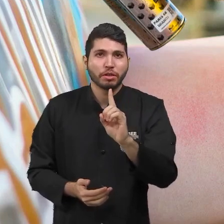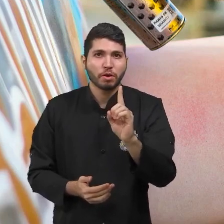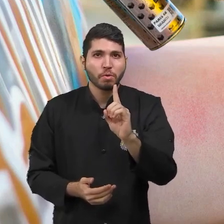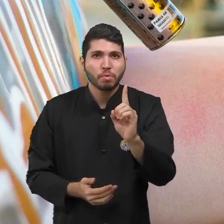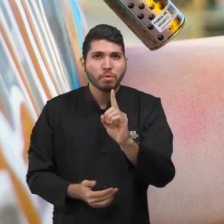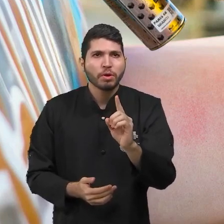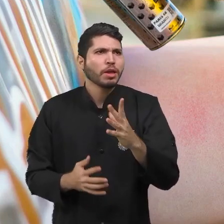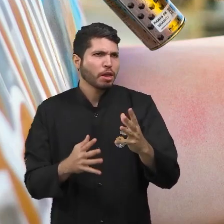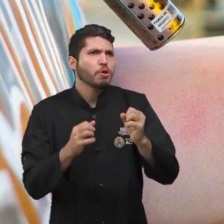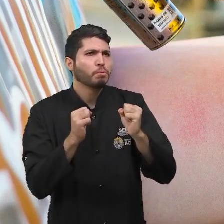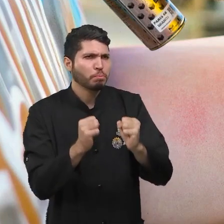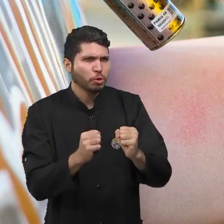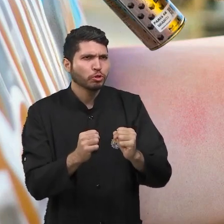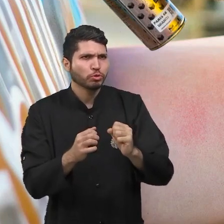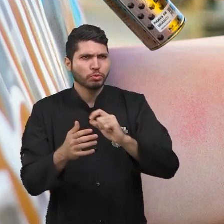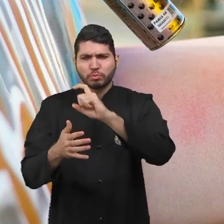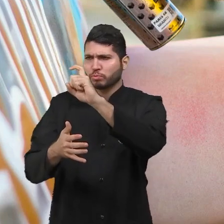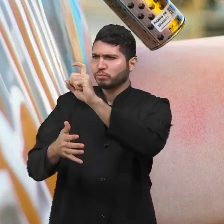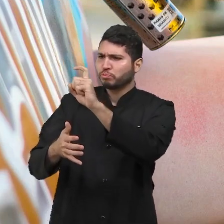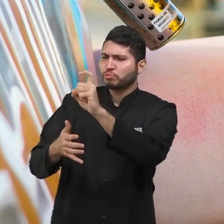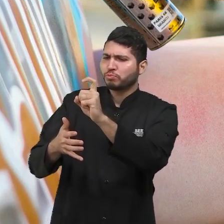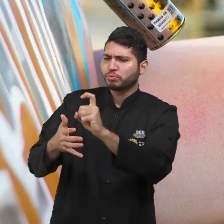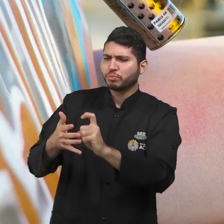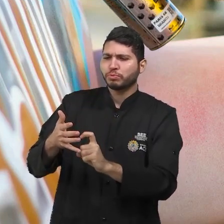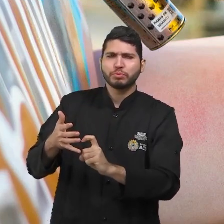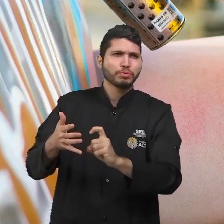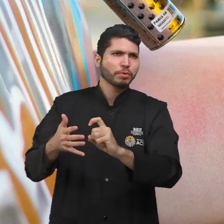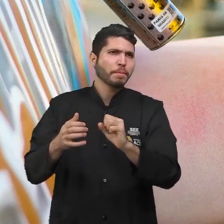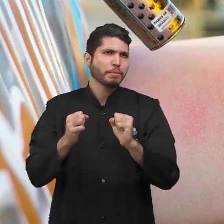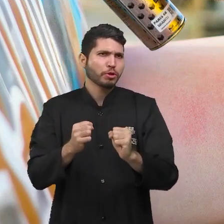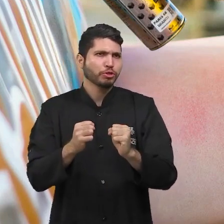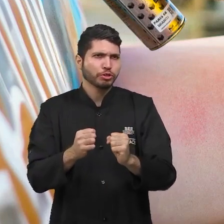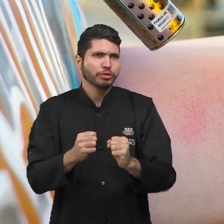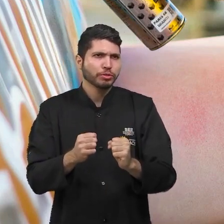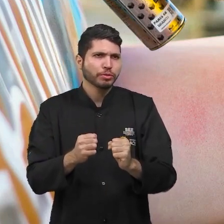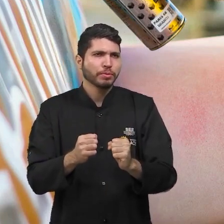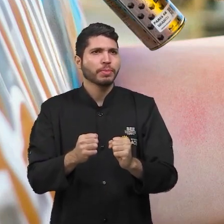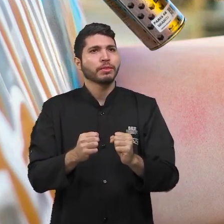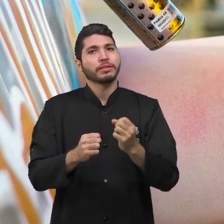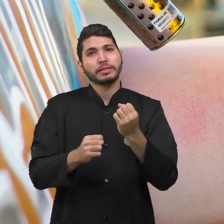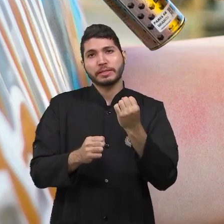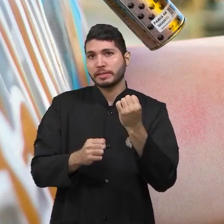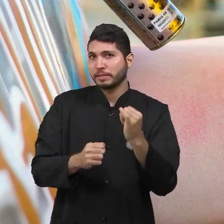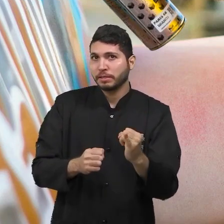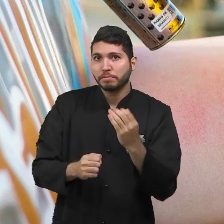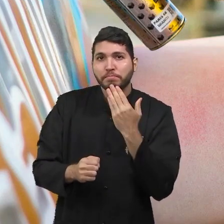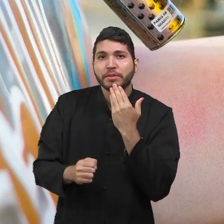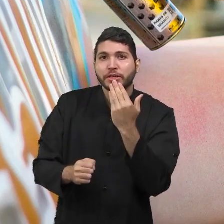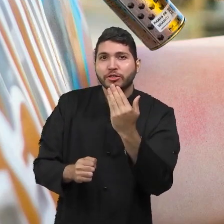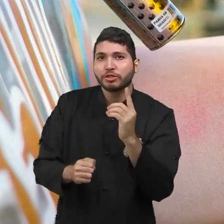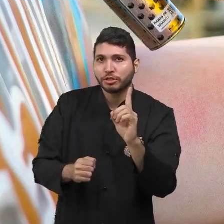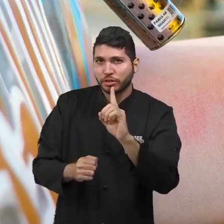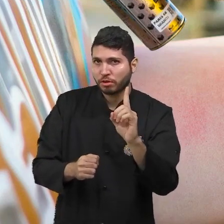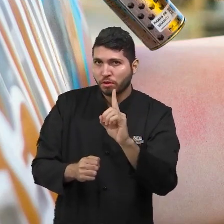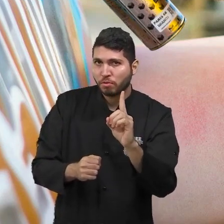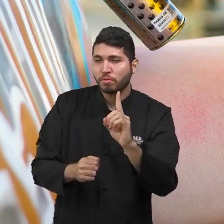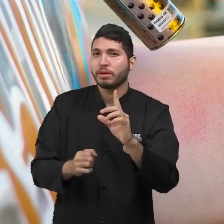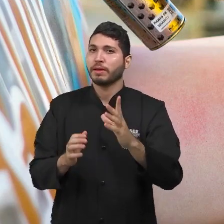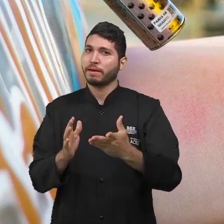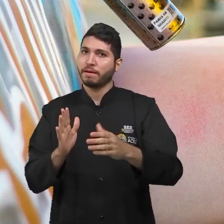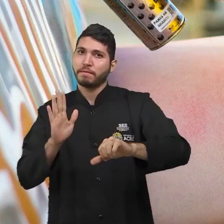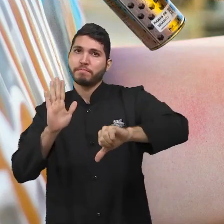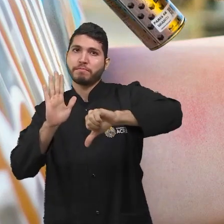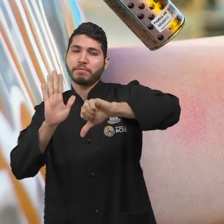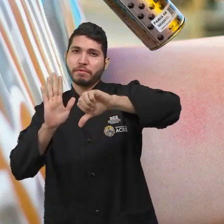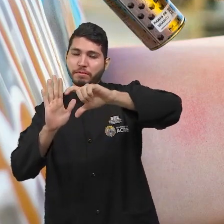ou do suporte que você está utilizando para fazer o grafite, ele é ilegal, porque você precisa ter autorização da pessoa. E